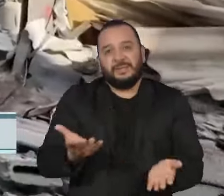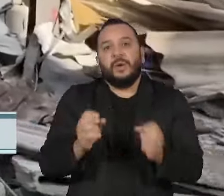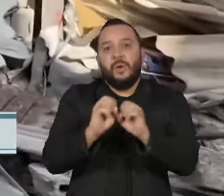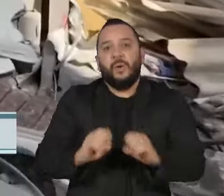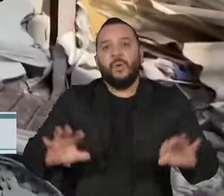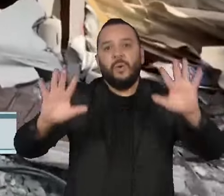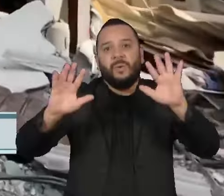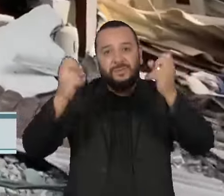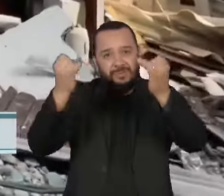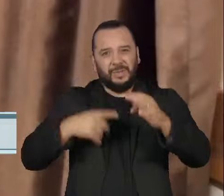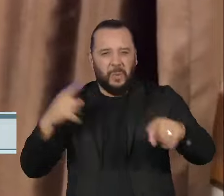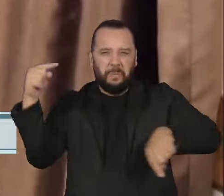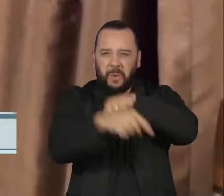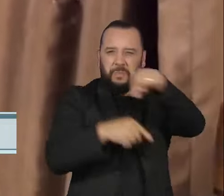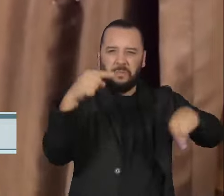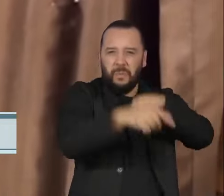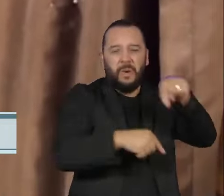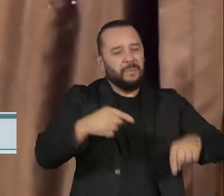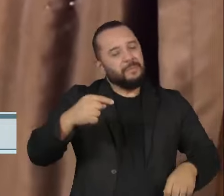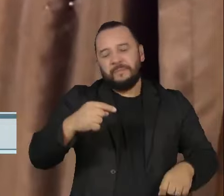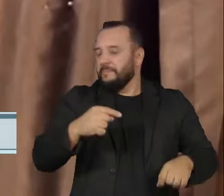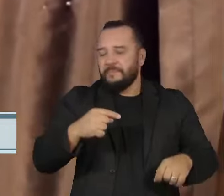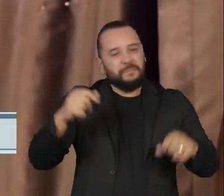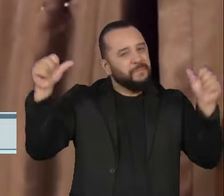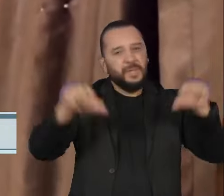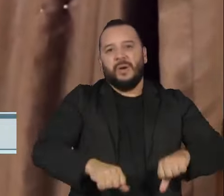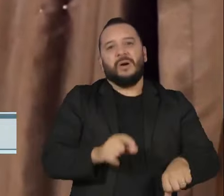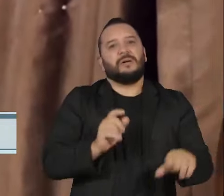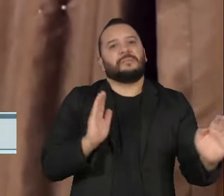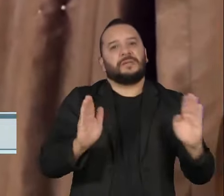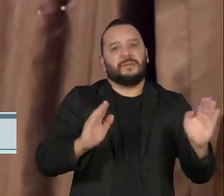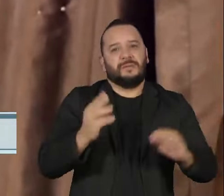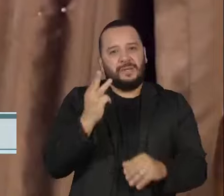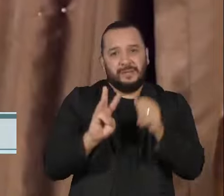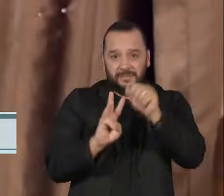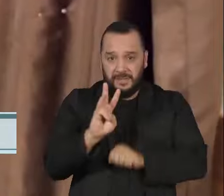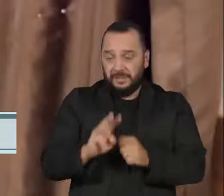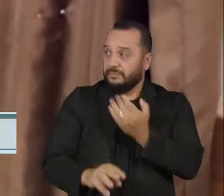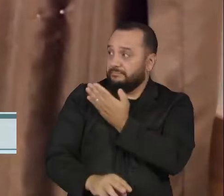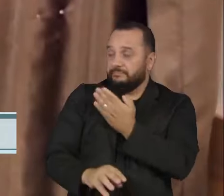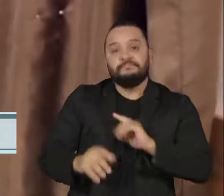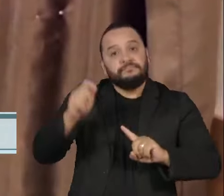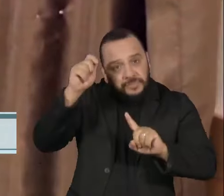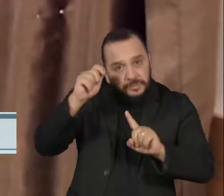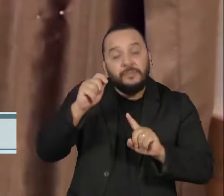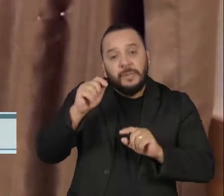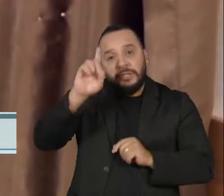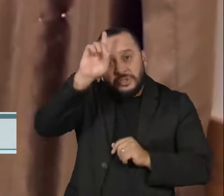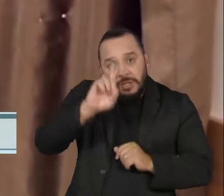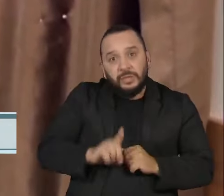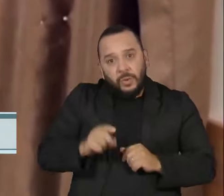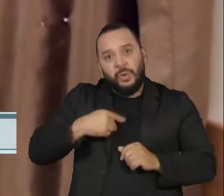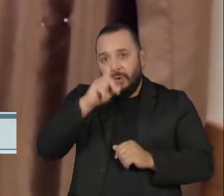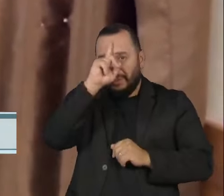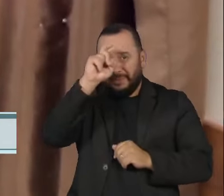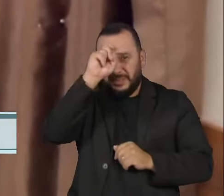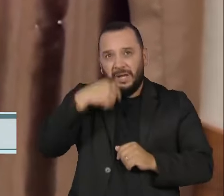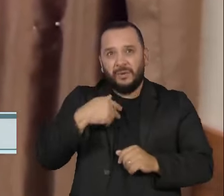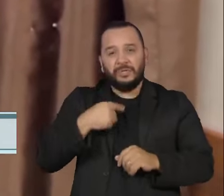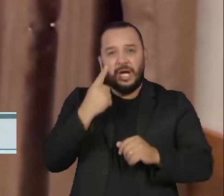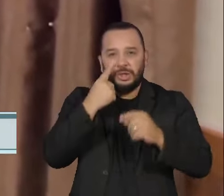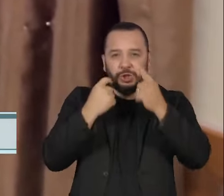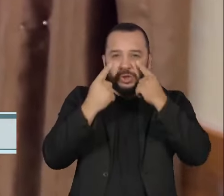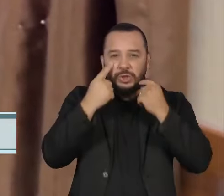mais mortal em três meses o diretor de um dos raros hospitais que ainda funciona no norte de Gaza se emocionou ao falar sobre o